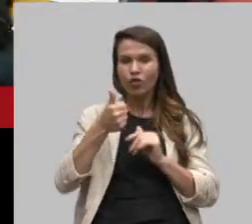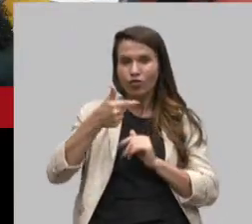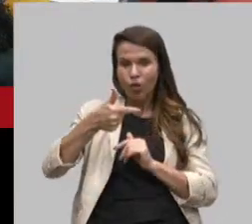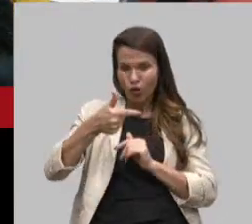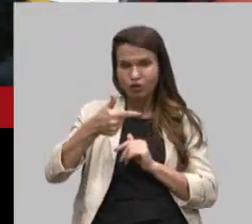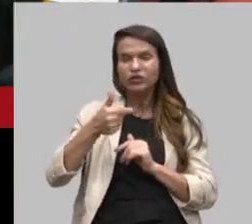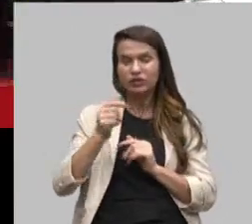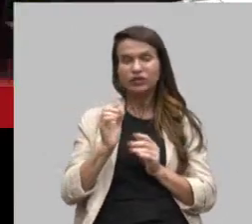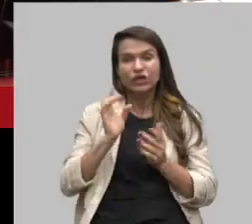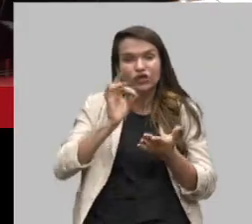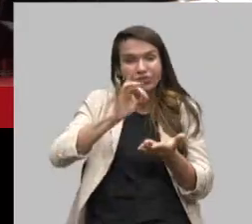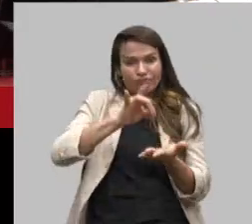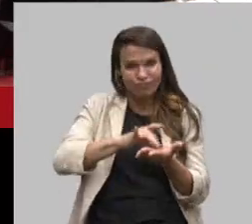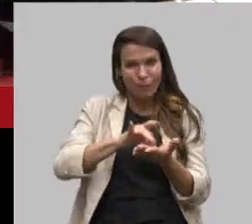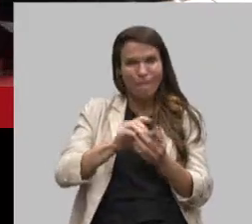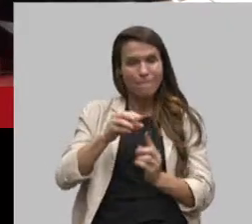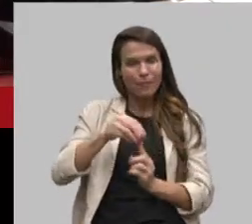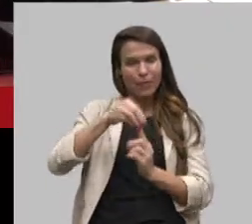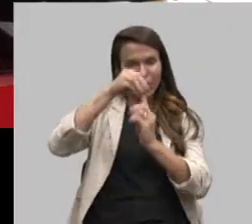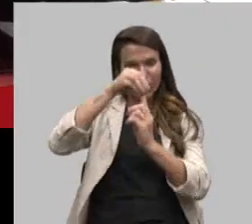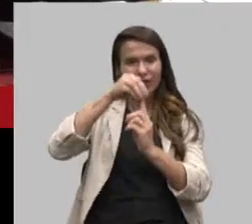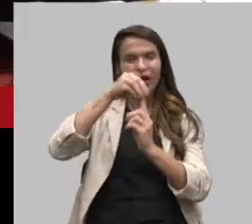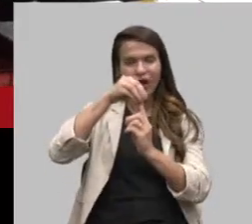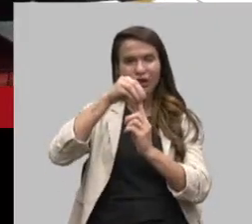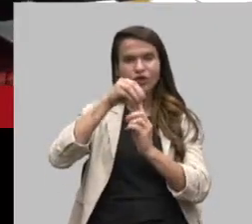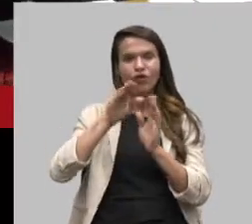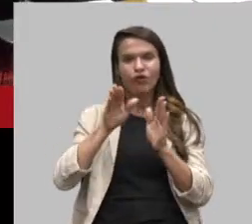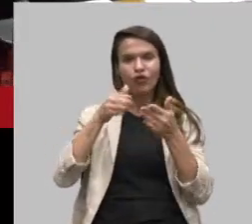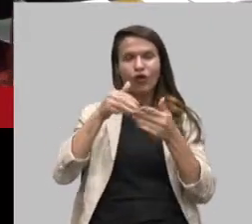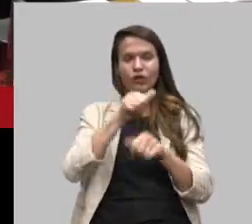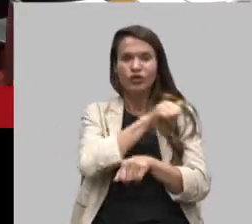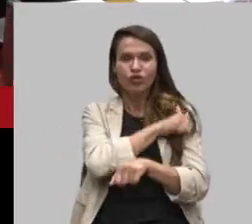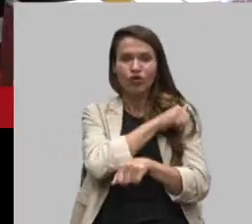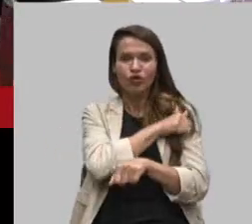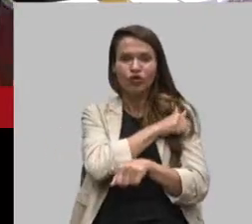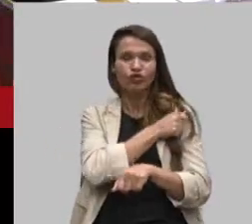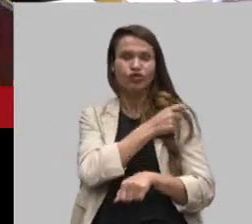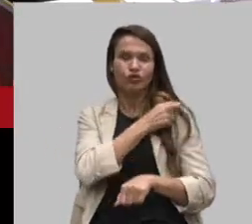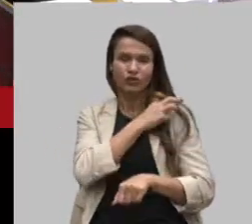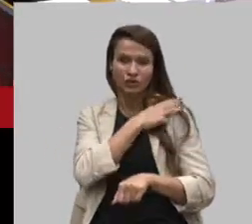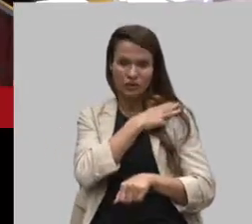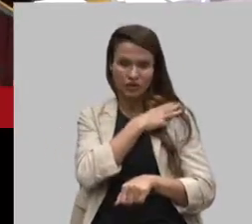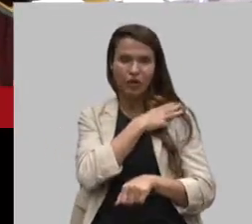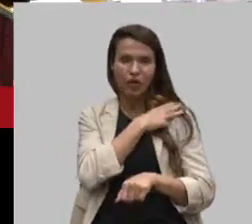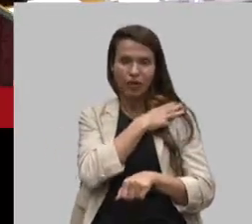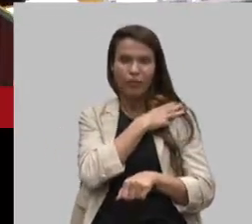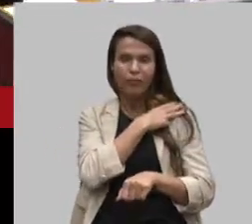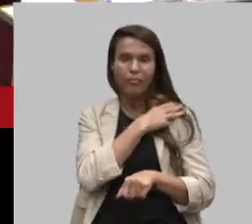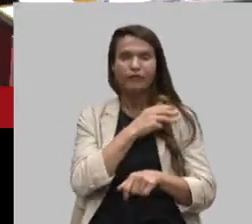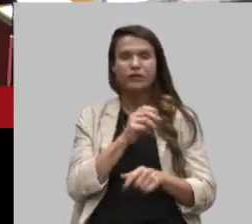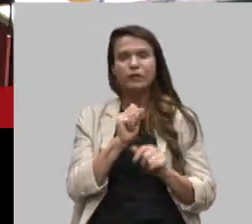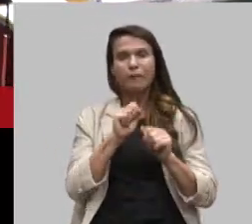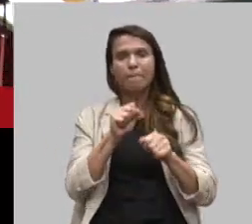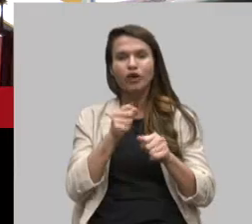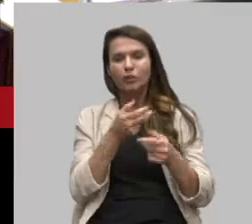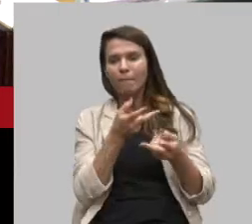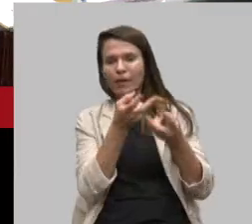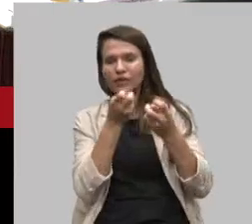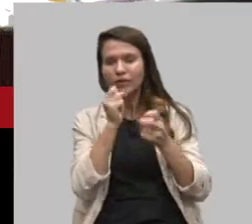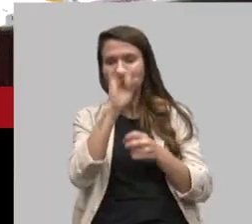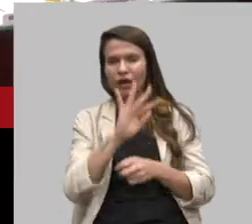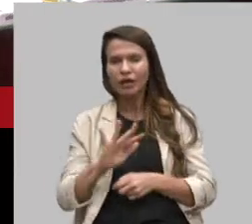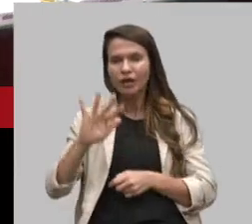realmente prioritárias para os estudantes do ensino médio os você pode observar aí nas imagens Os